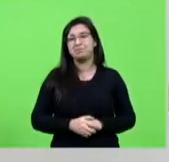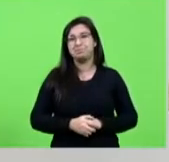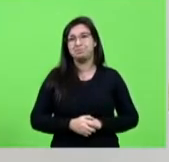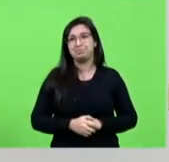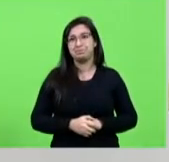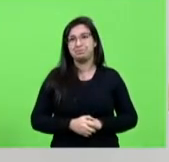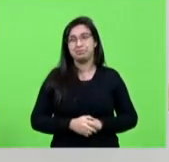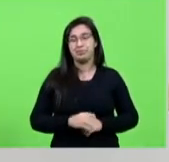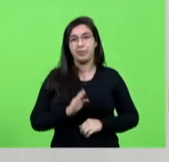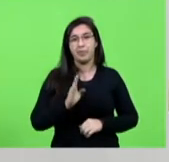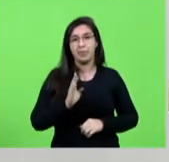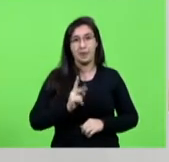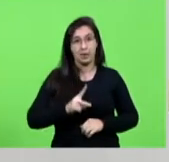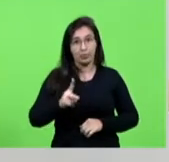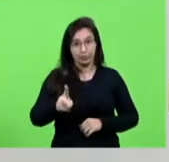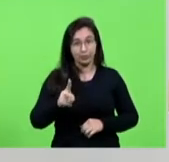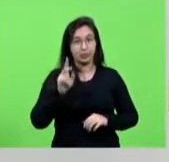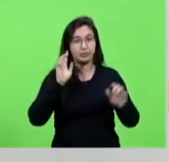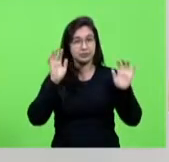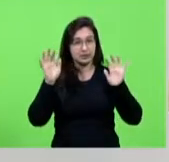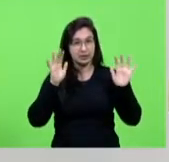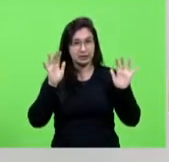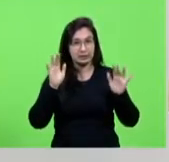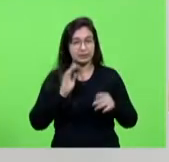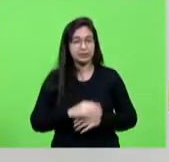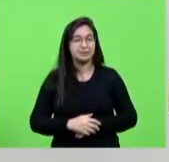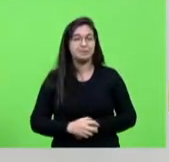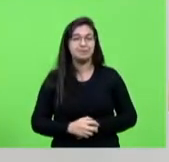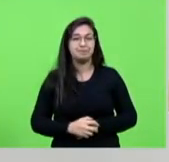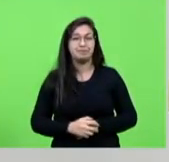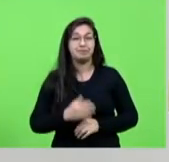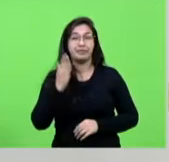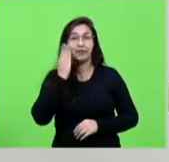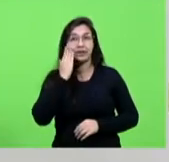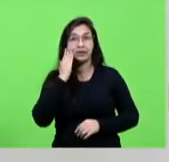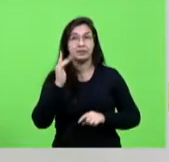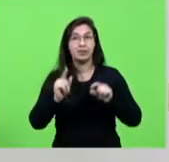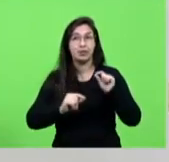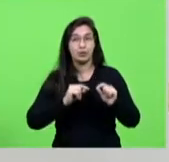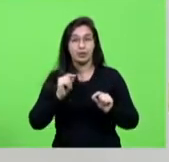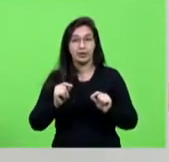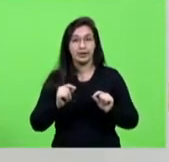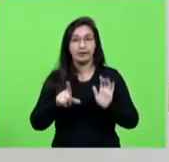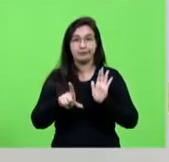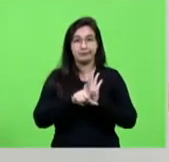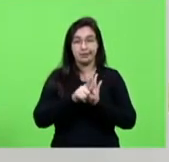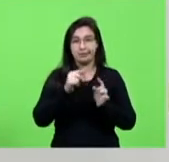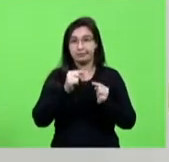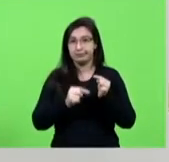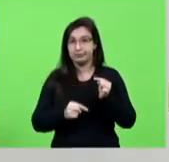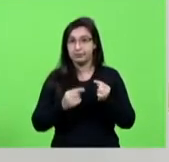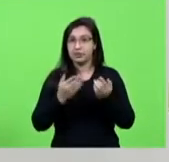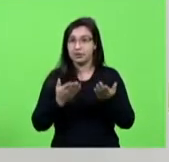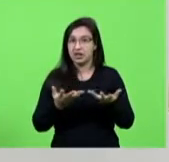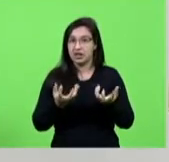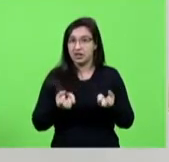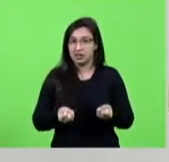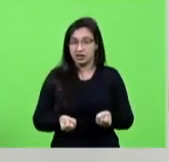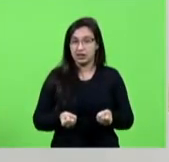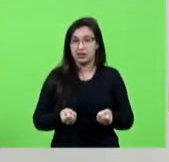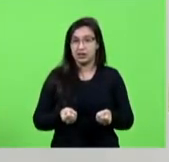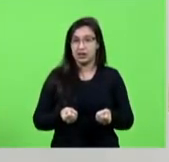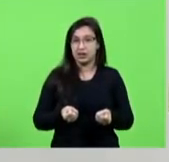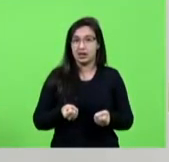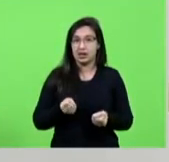Seguindo ali, né, a nossa linha de pensamento. Nós sabemos que, legalmente, o Estado ele não pode assumir folha